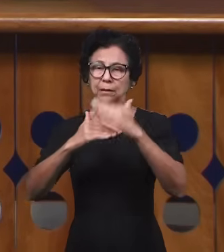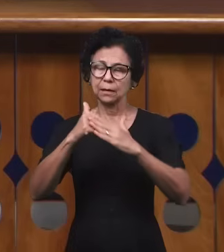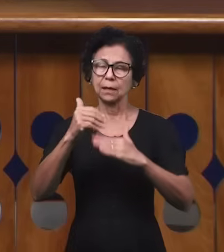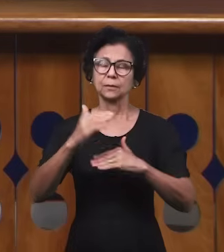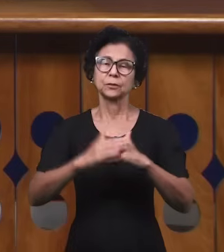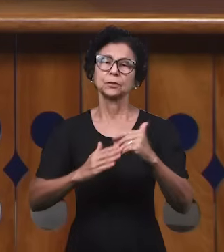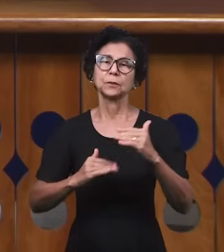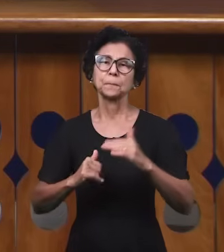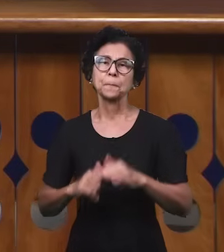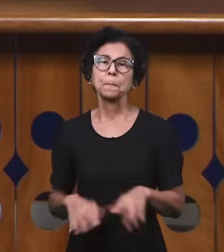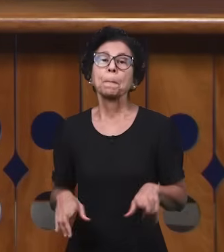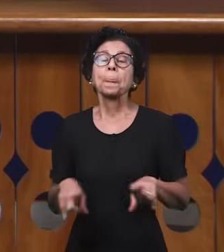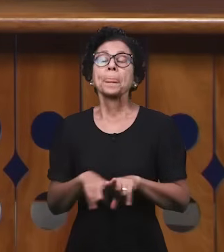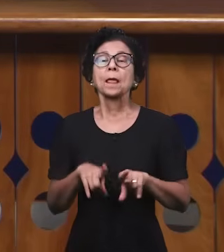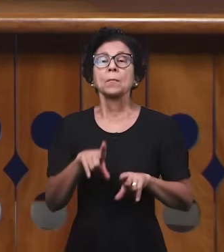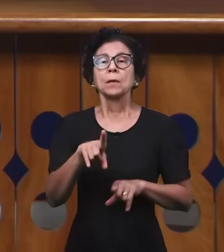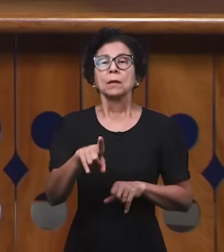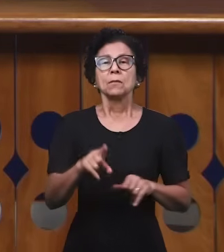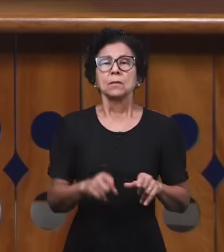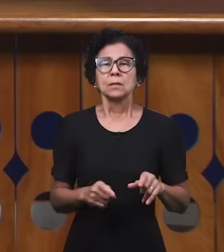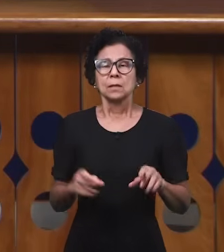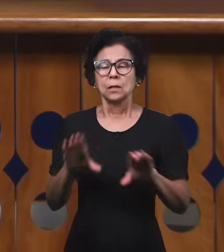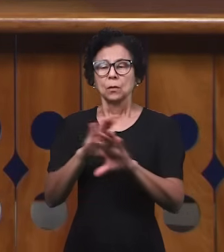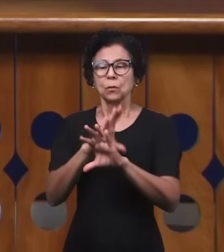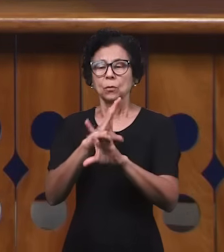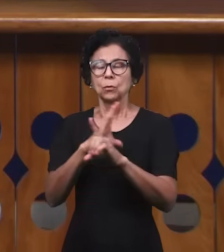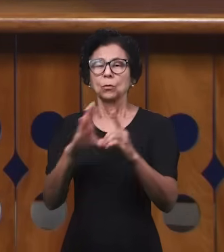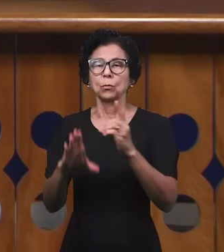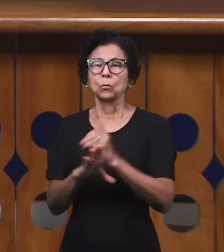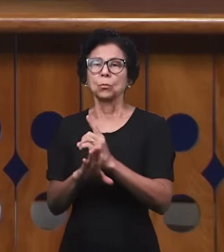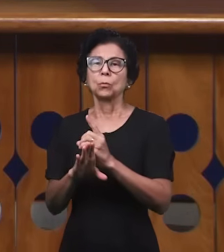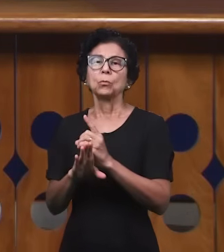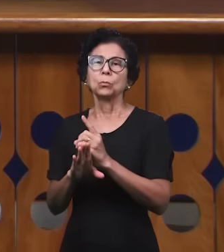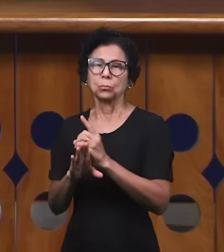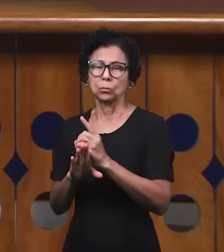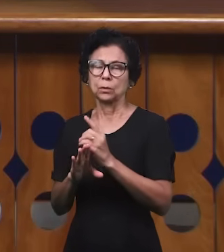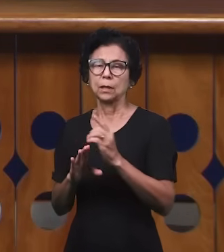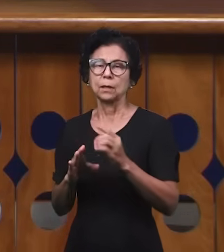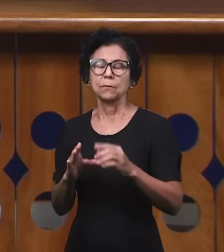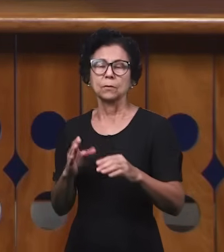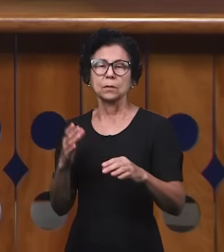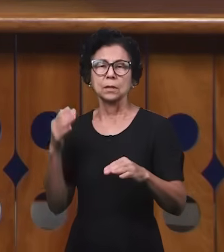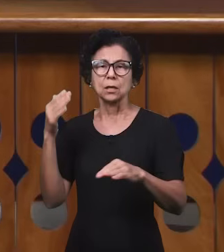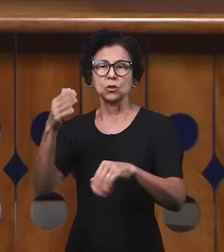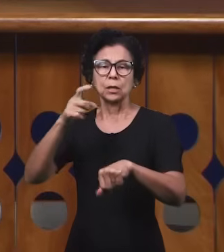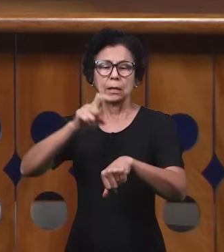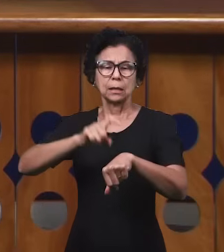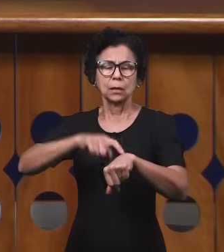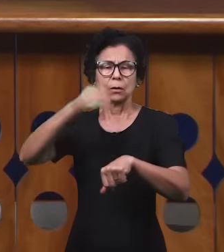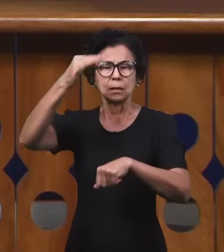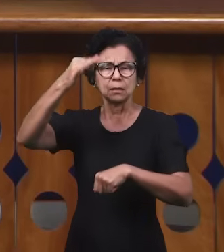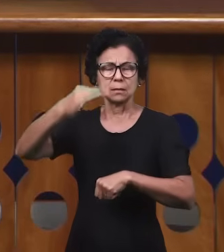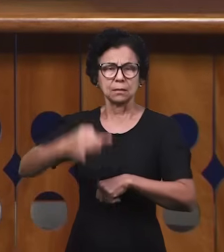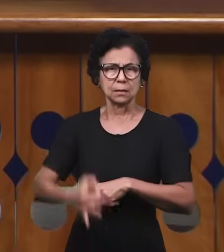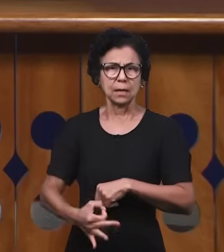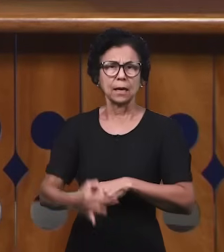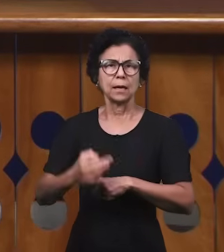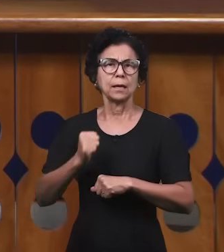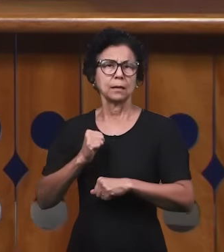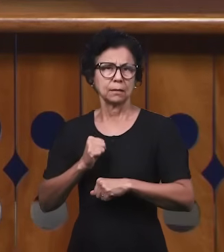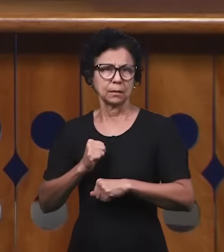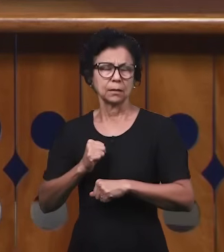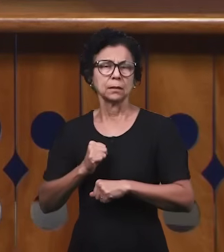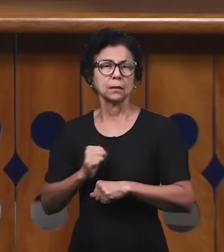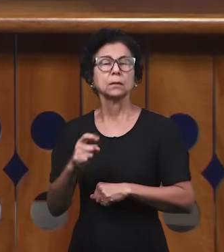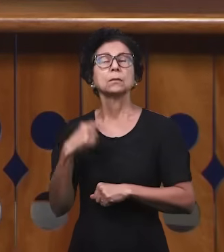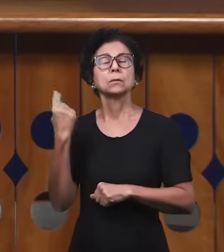antes do clamor, nos cultos, nas madrugadas, na reunião do culto profético, no culto da noite, nós